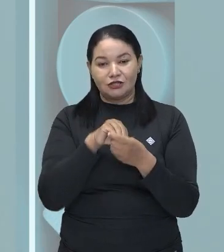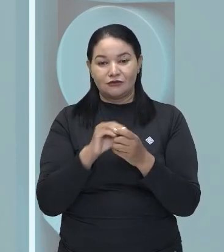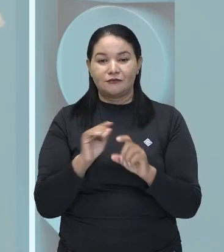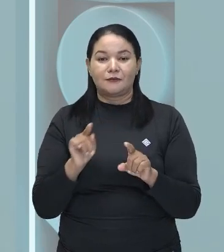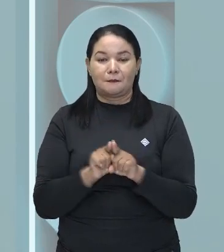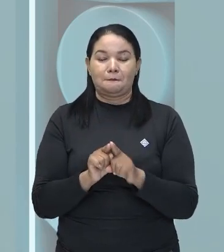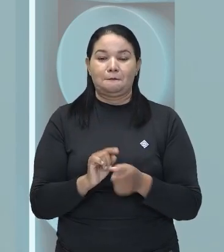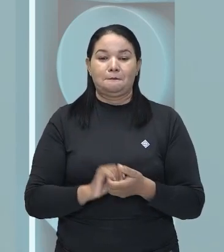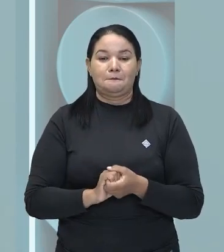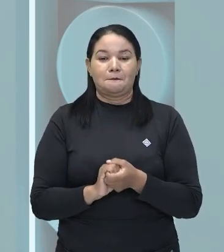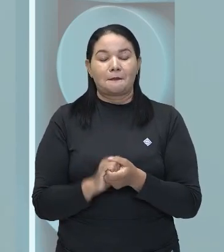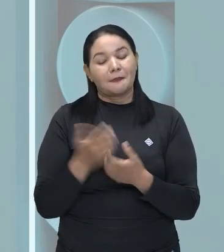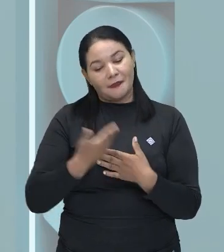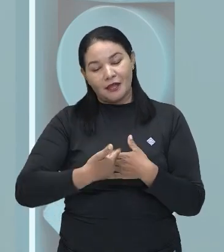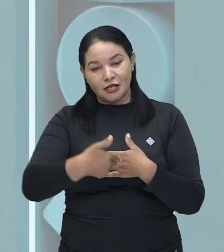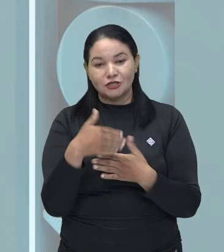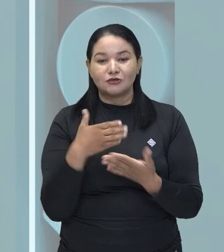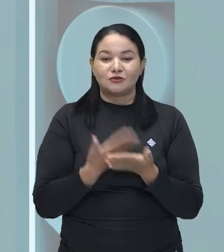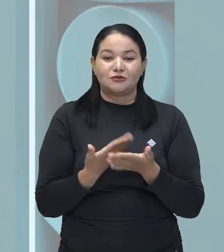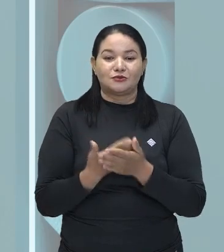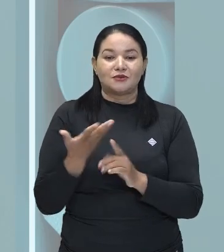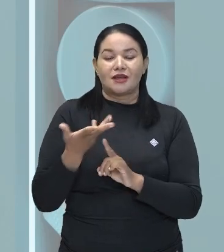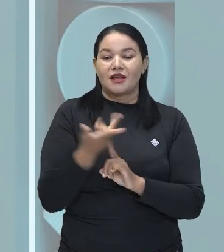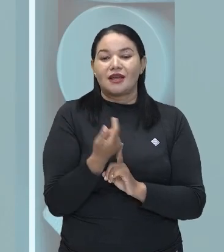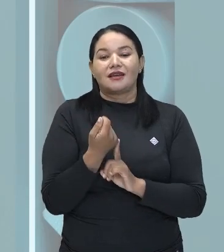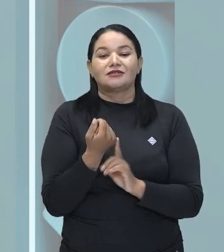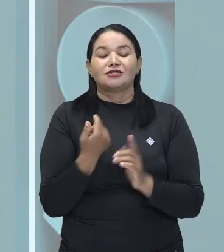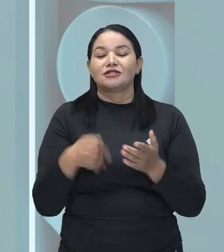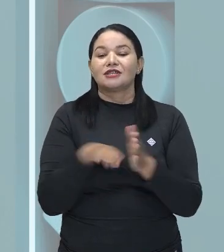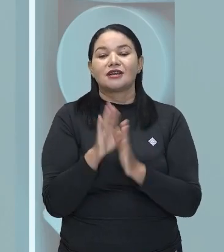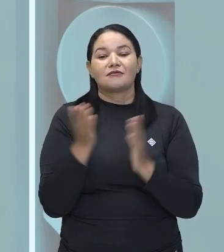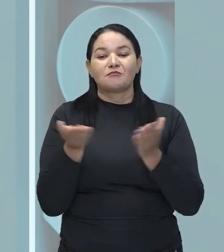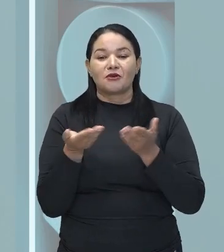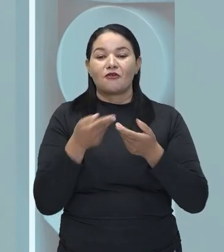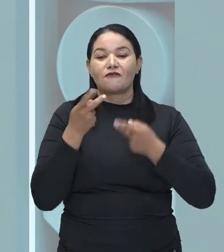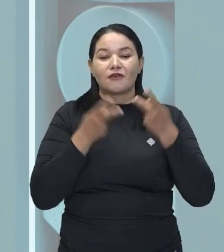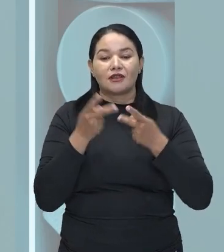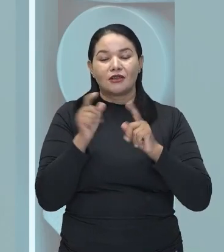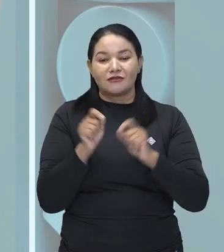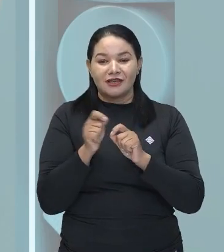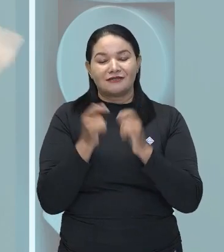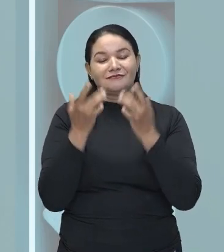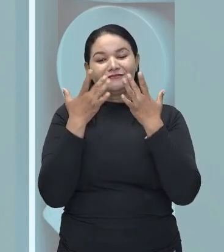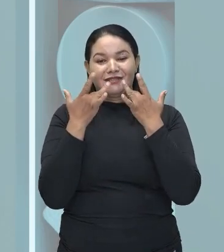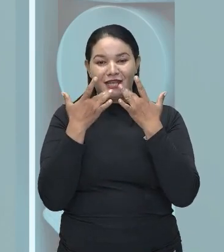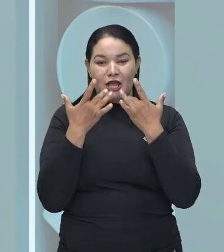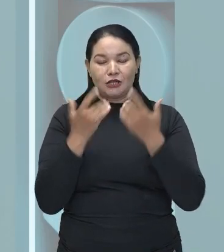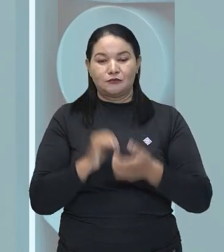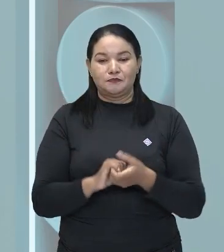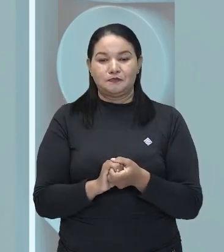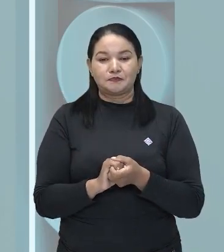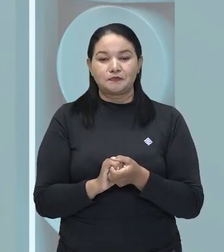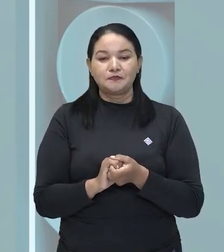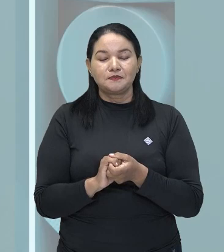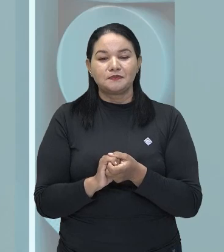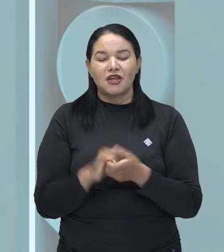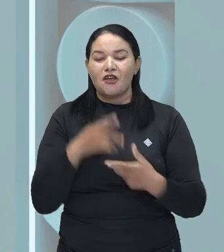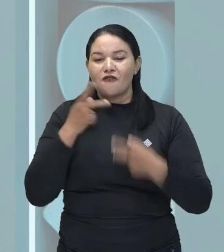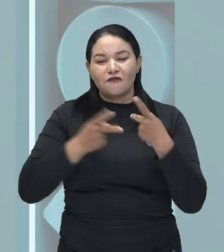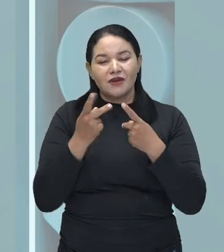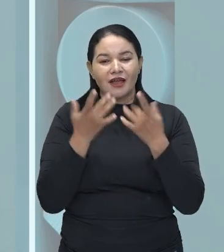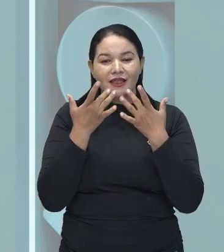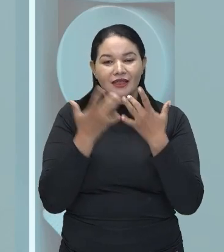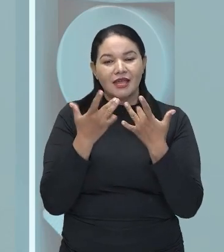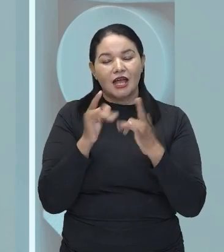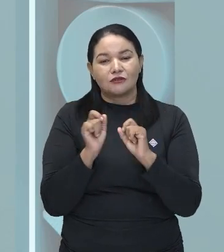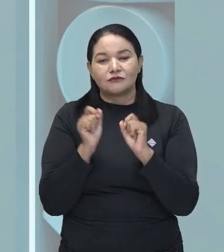E dando continuidade aos nossos estudos sobre a arte, nós chegamos a falar sobre teatro, né? Nós vimos que quando a gente fala de teatro, a gente